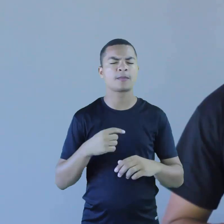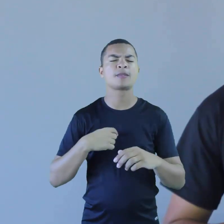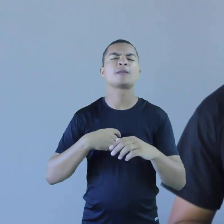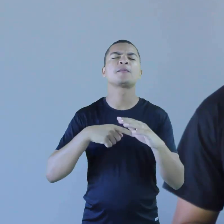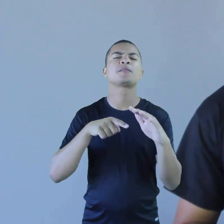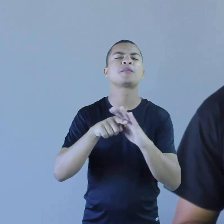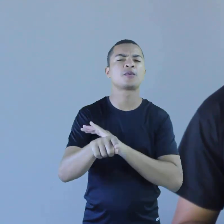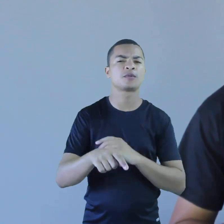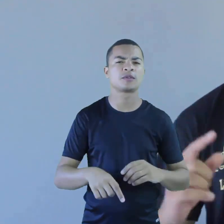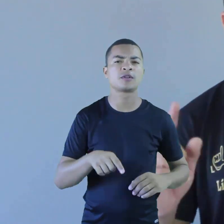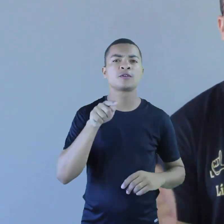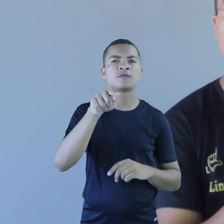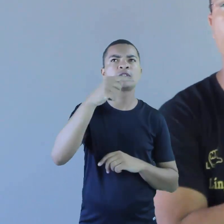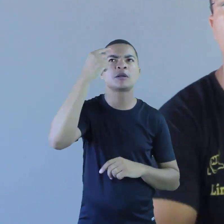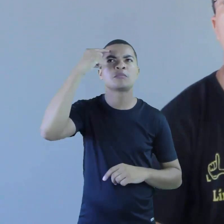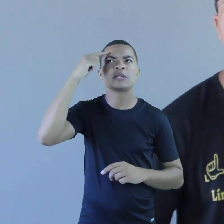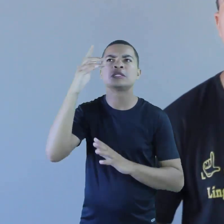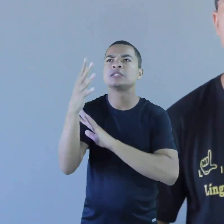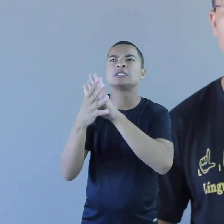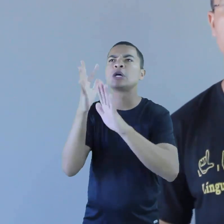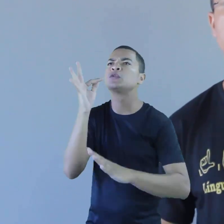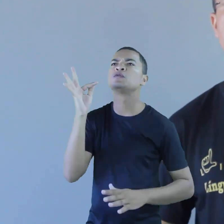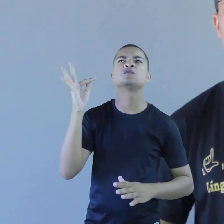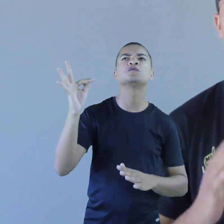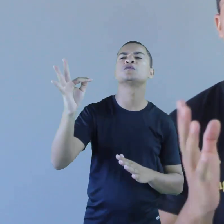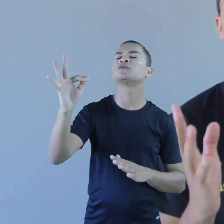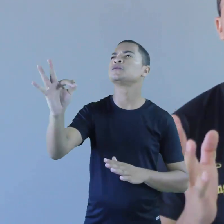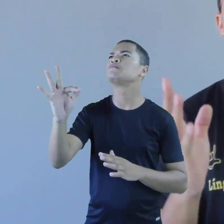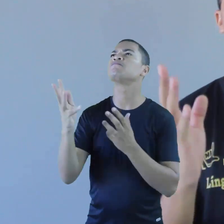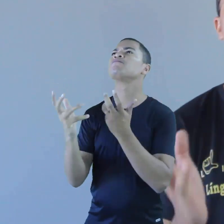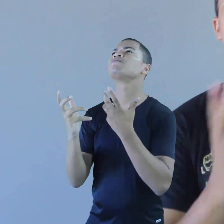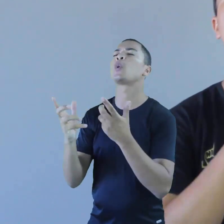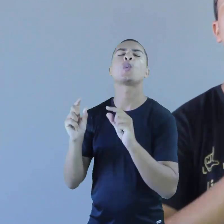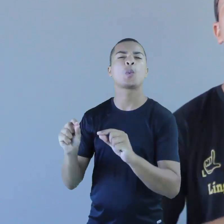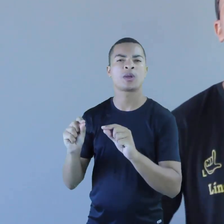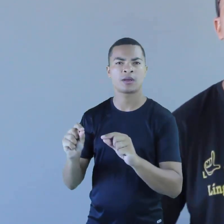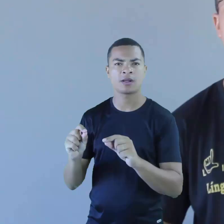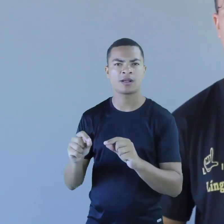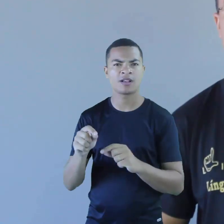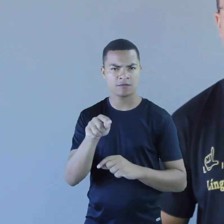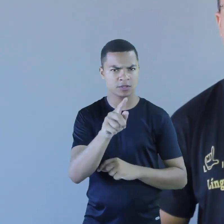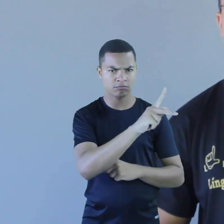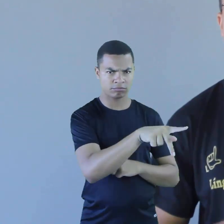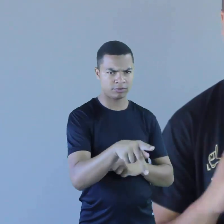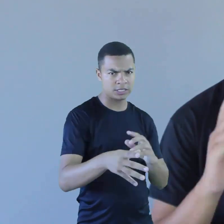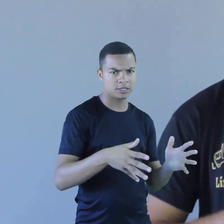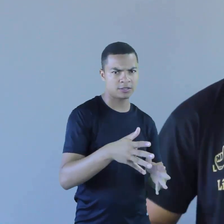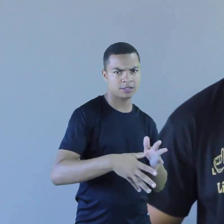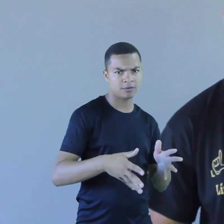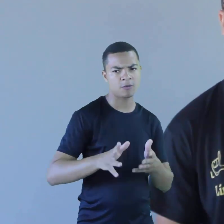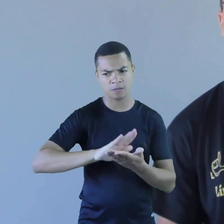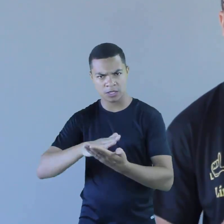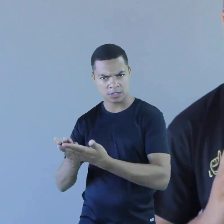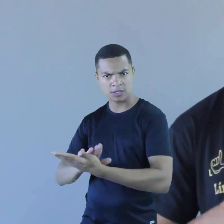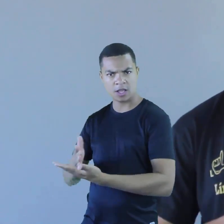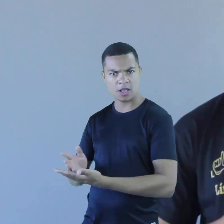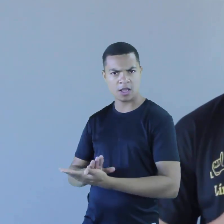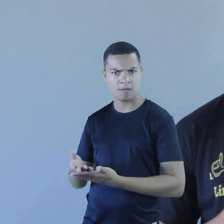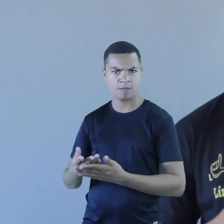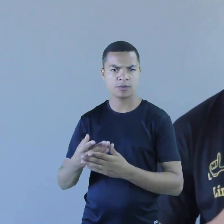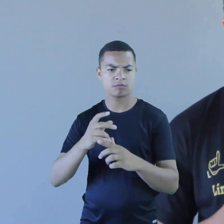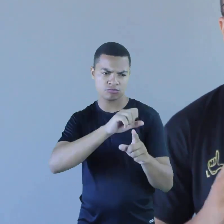as informações lá. Eu tenho uma pergunta para você. Qual é o seu maior sonho com a língua de sinais? É se tornar um professor?